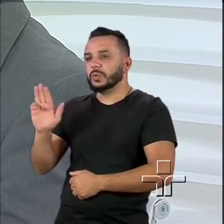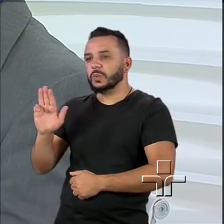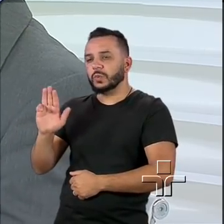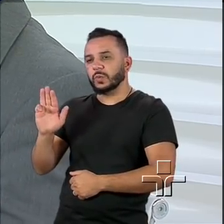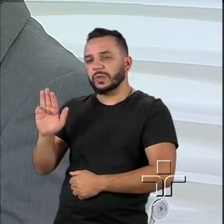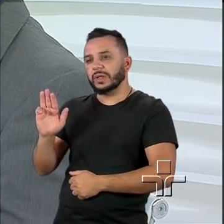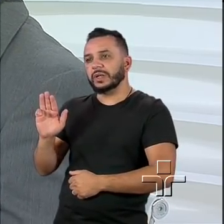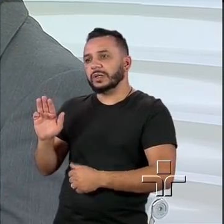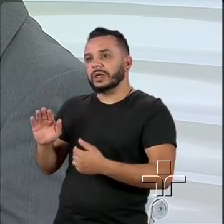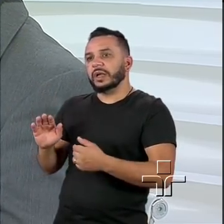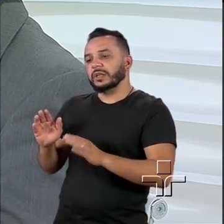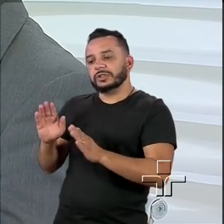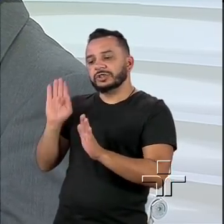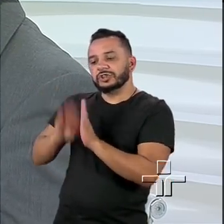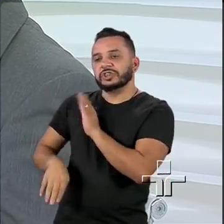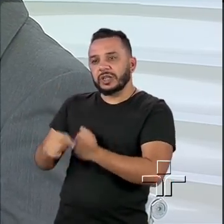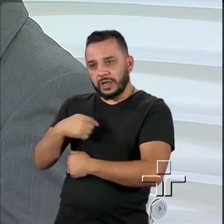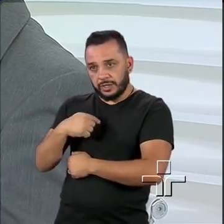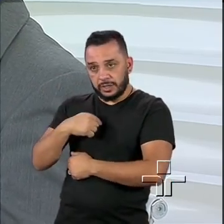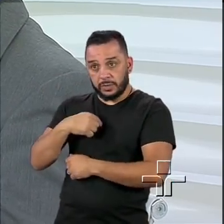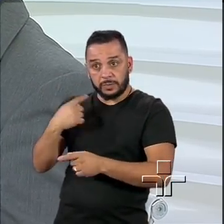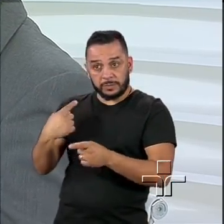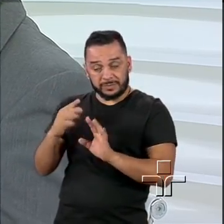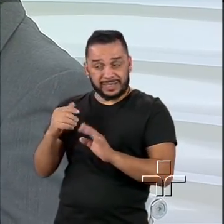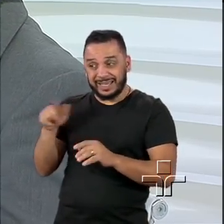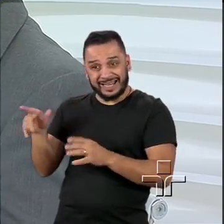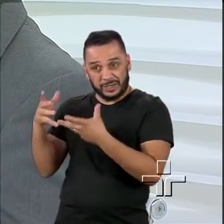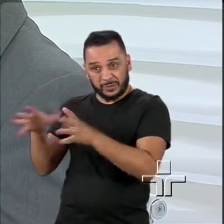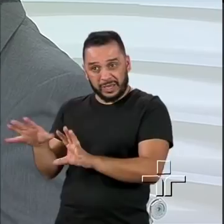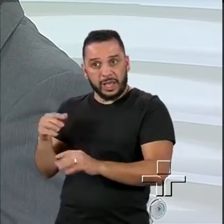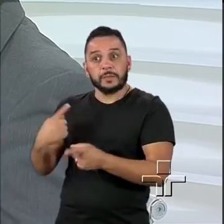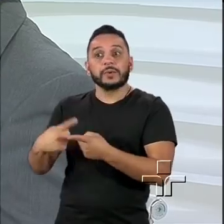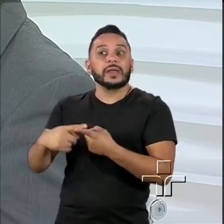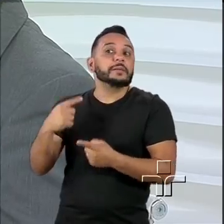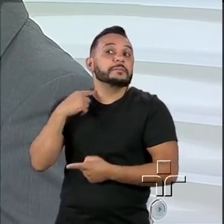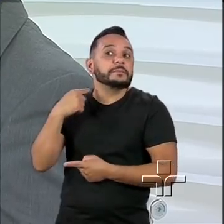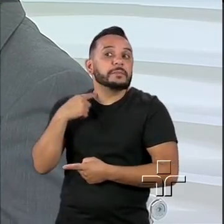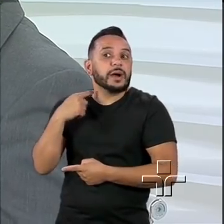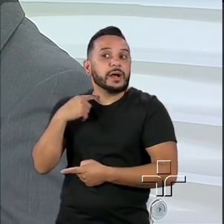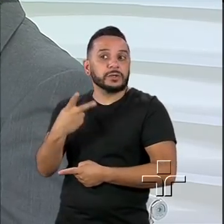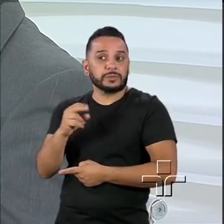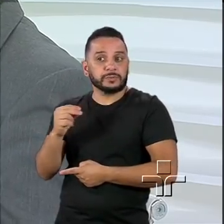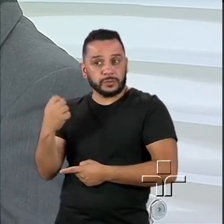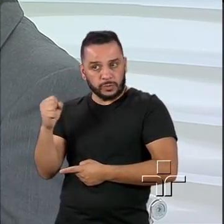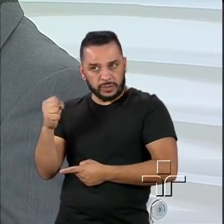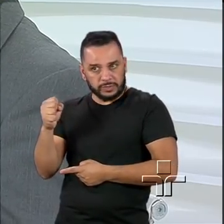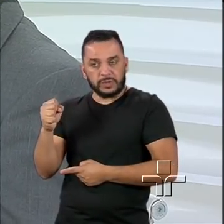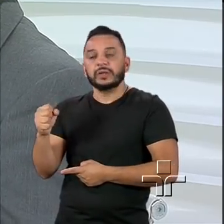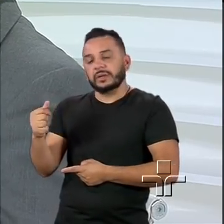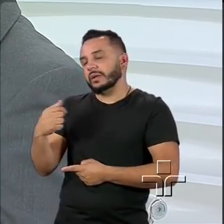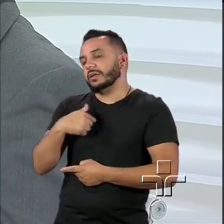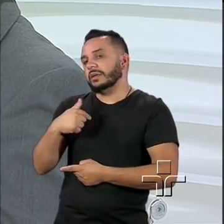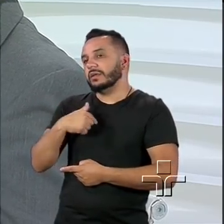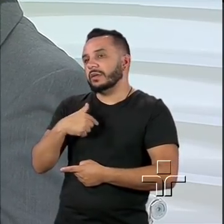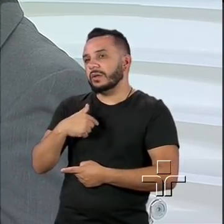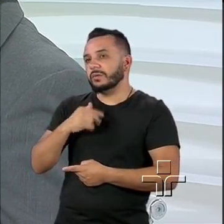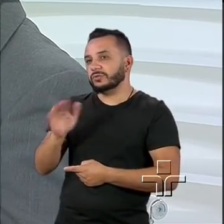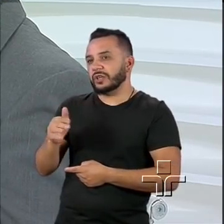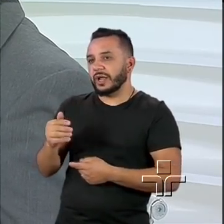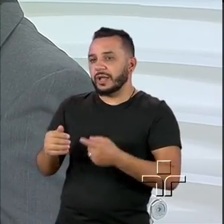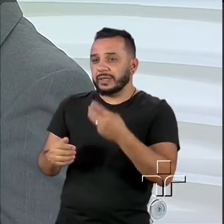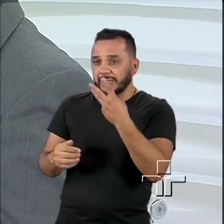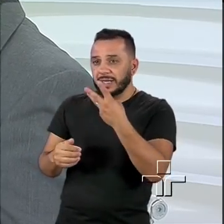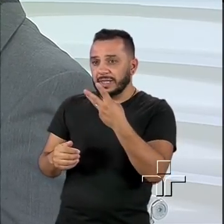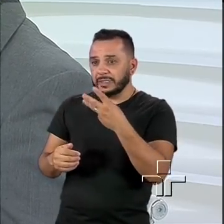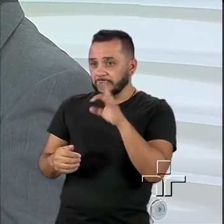ele nem queria, porque em maio de 2008, e no junho também, eu estava com exatamente 3% de intenção de voto